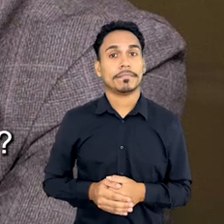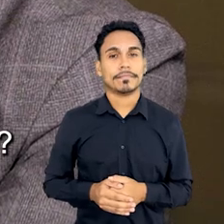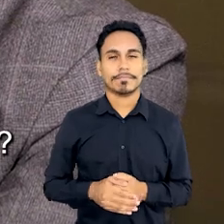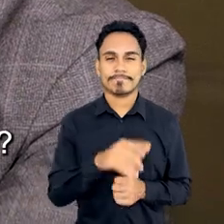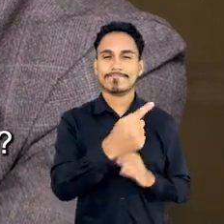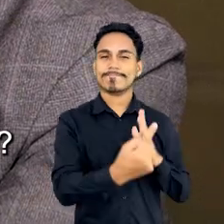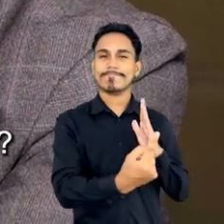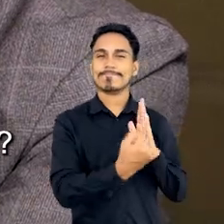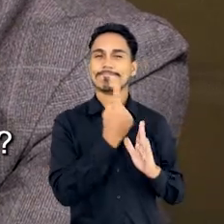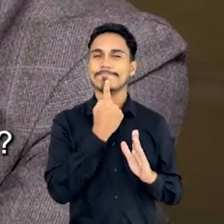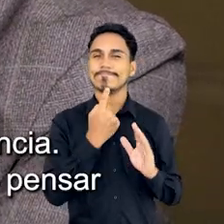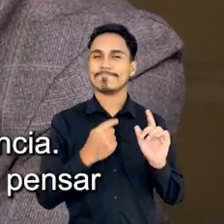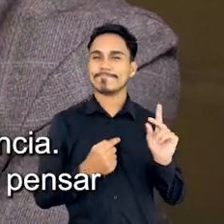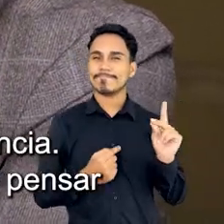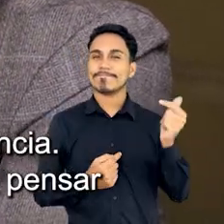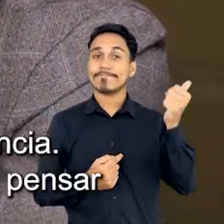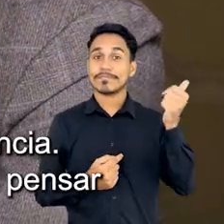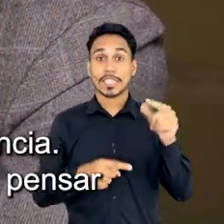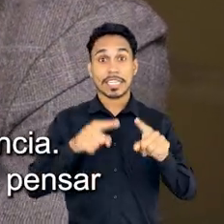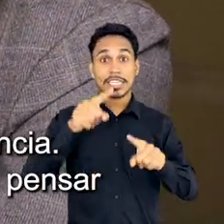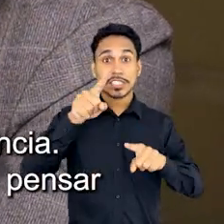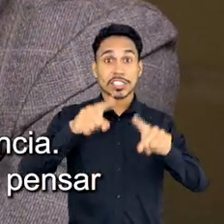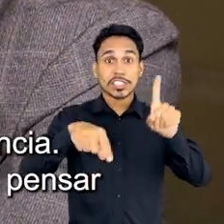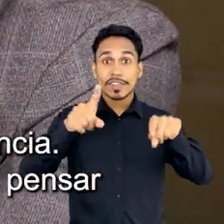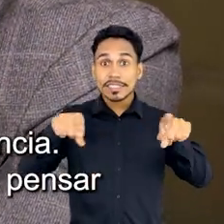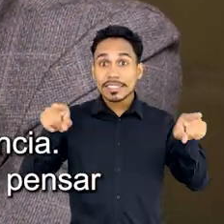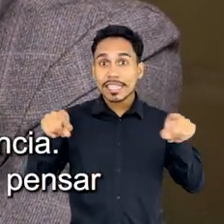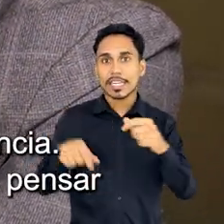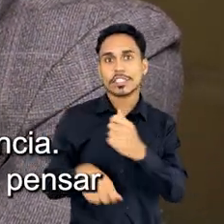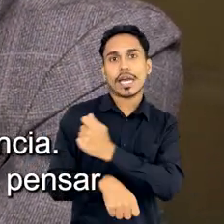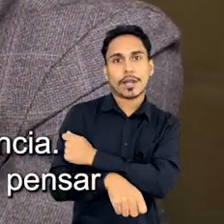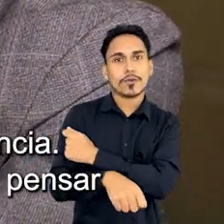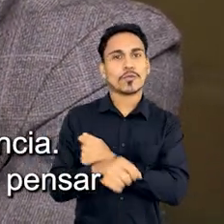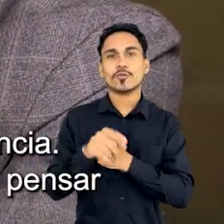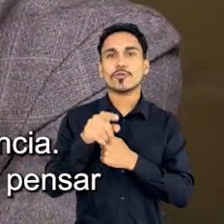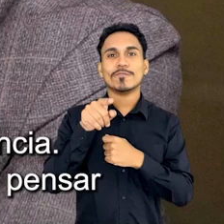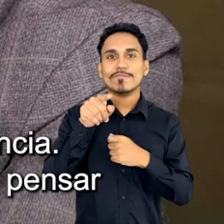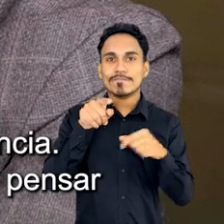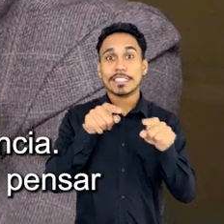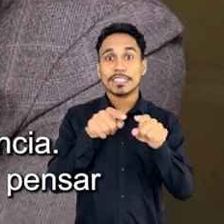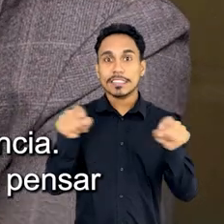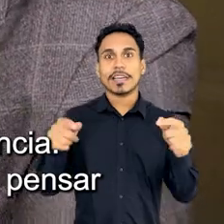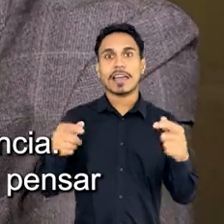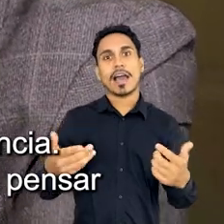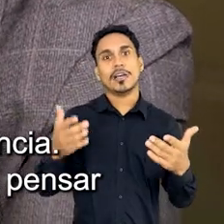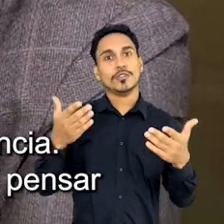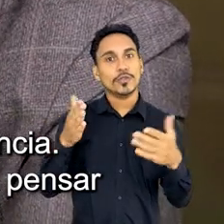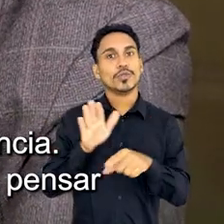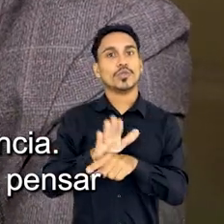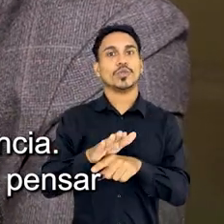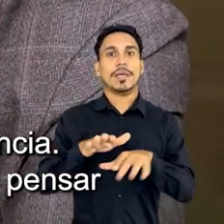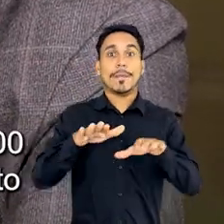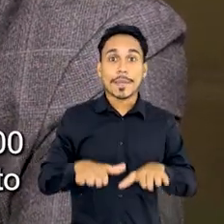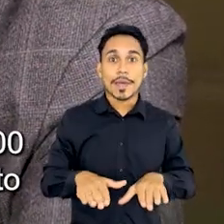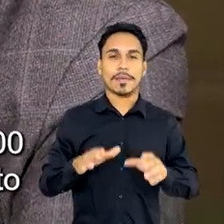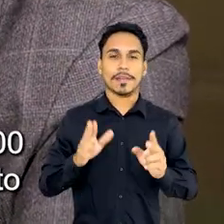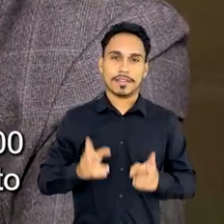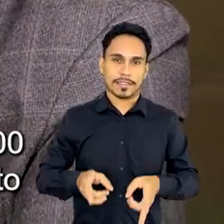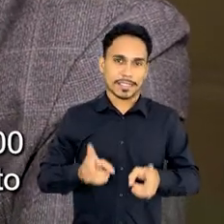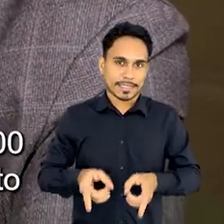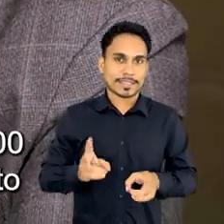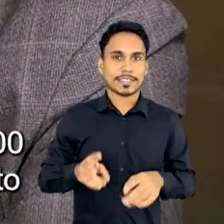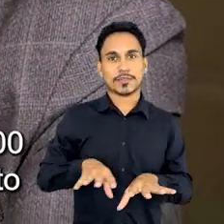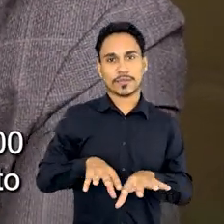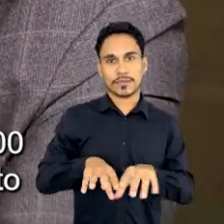que a tua pergunta é a chave a diversidade é a chave da discussão da permanência a gente não tem tanto no no macro que a gente pode pensar da seguinte